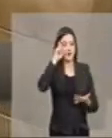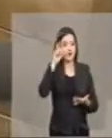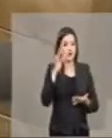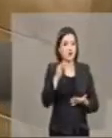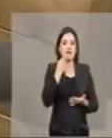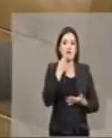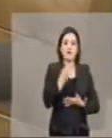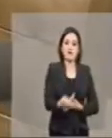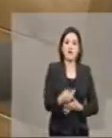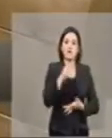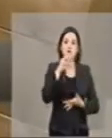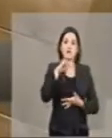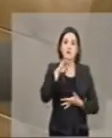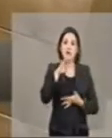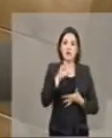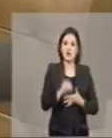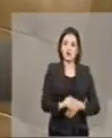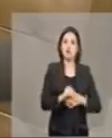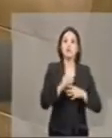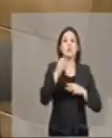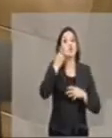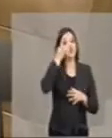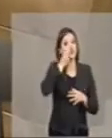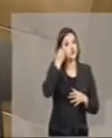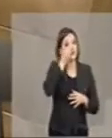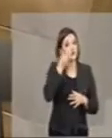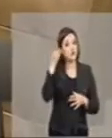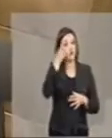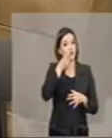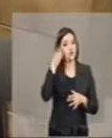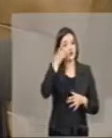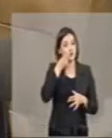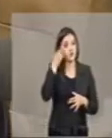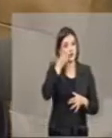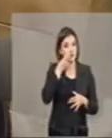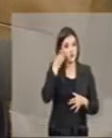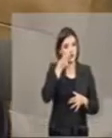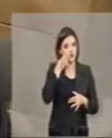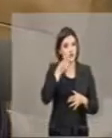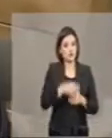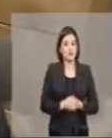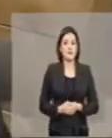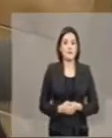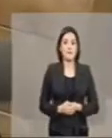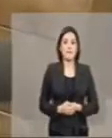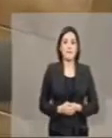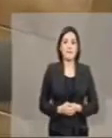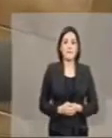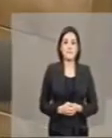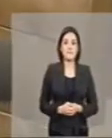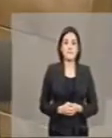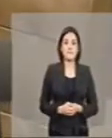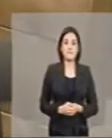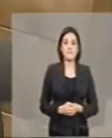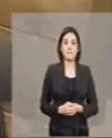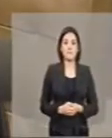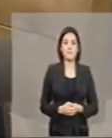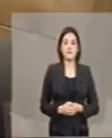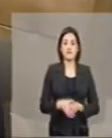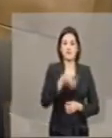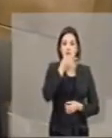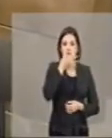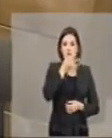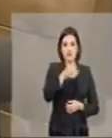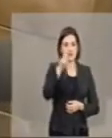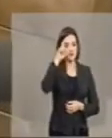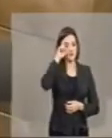mandatos parlamentares, sem conotação espacial, portanto. O olhar do ministro Edson Fachin e